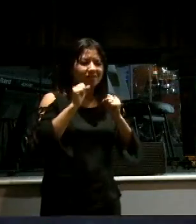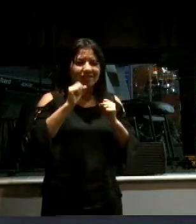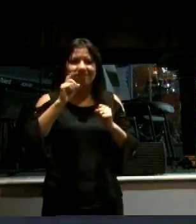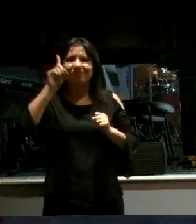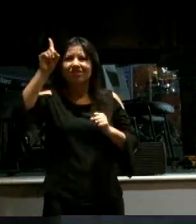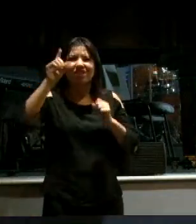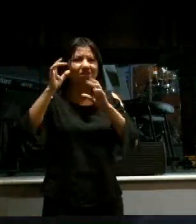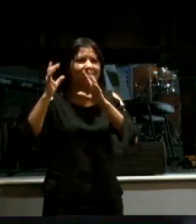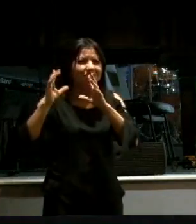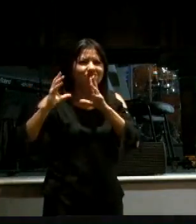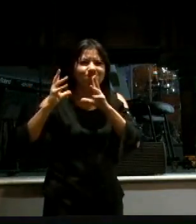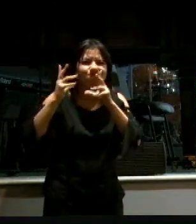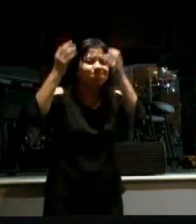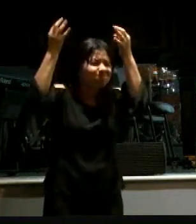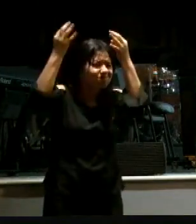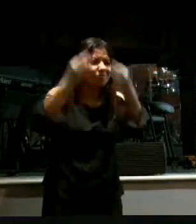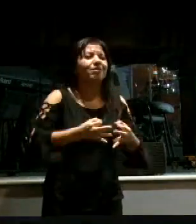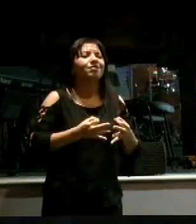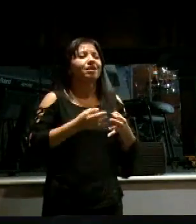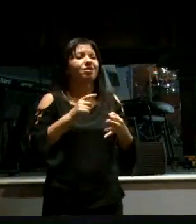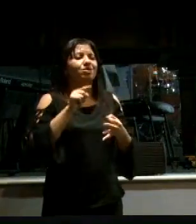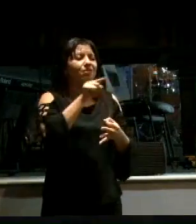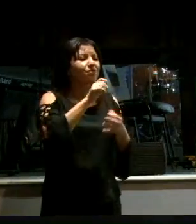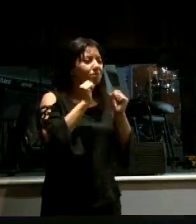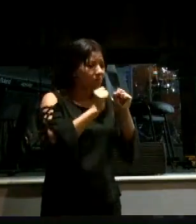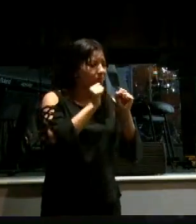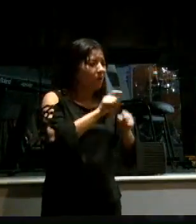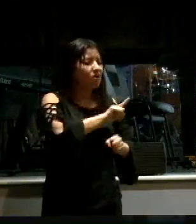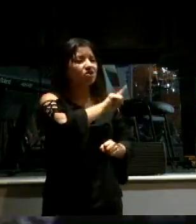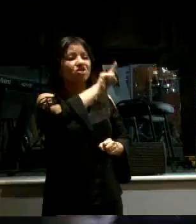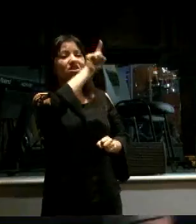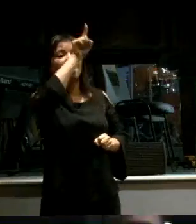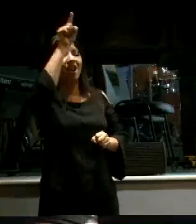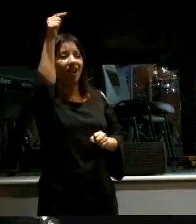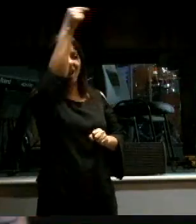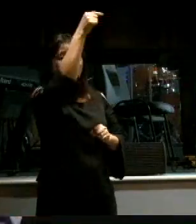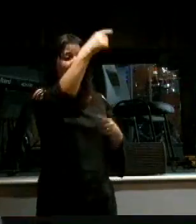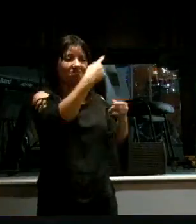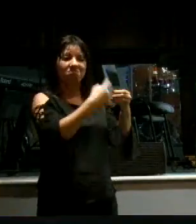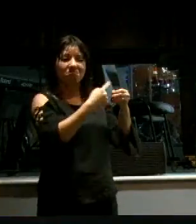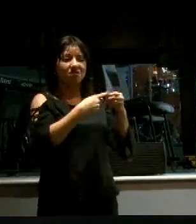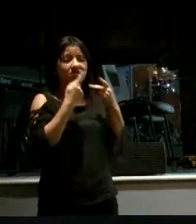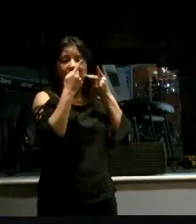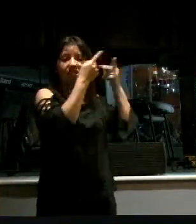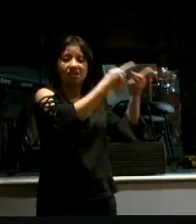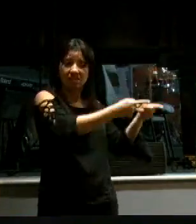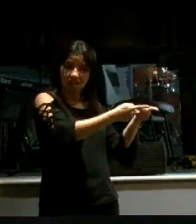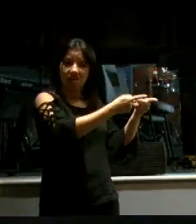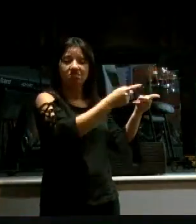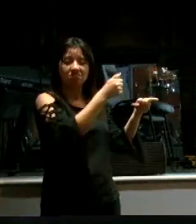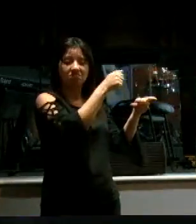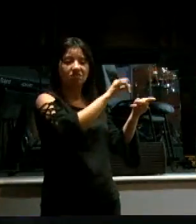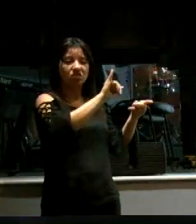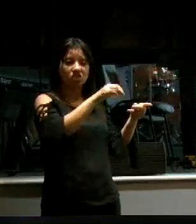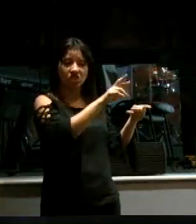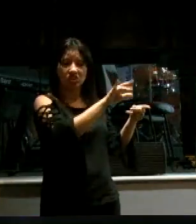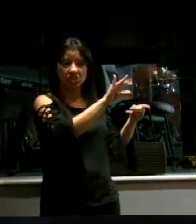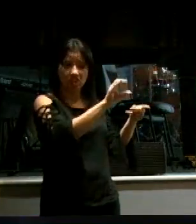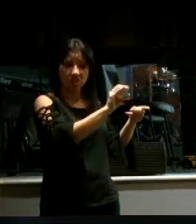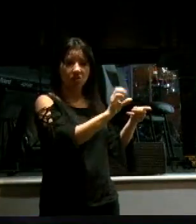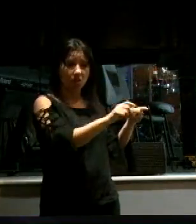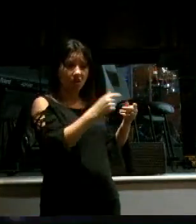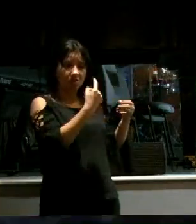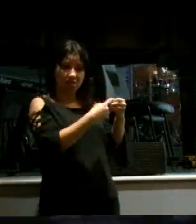ainda hoje ir a Jericó e conhecer aquele rio. Sabe como é que ele chama? O rio de Eliseu.